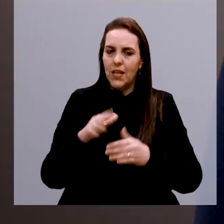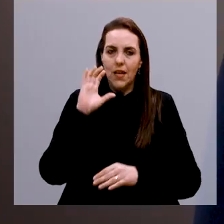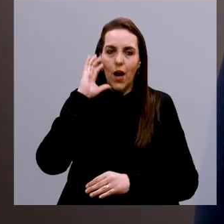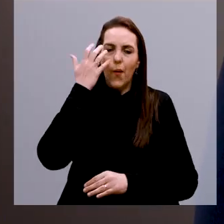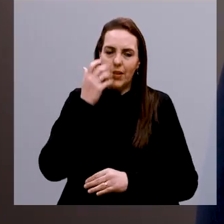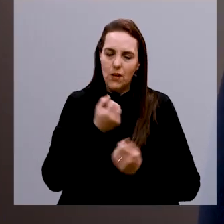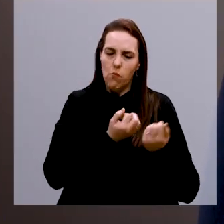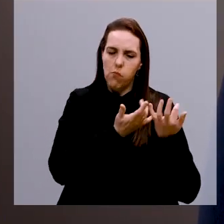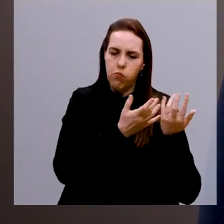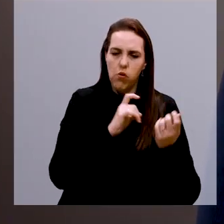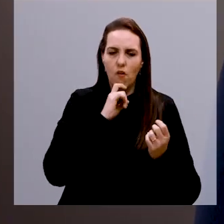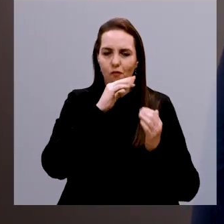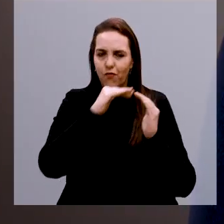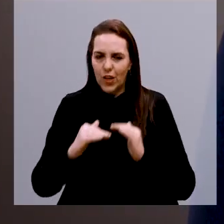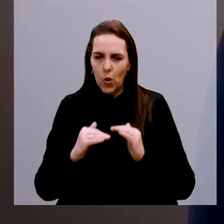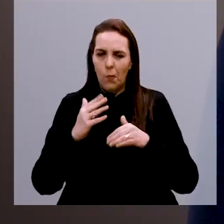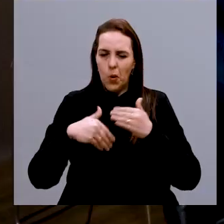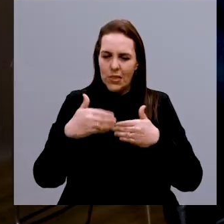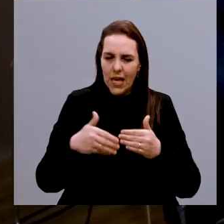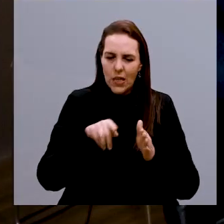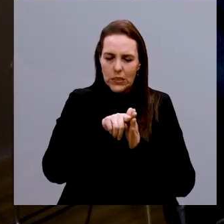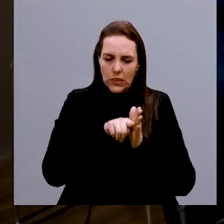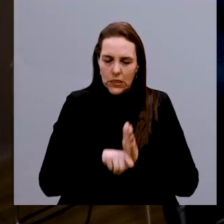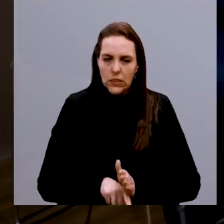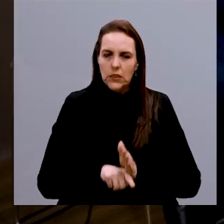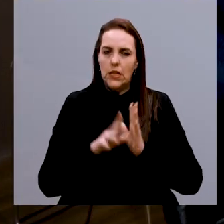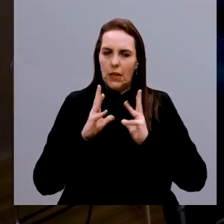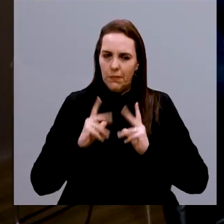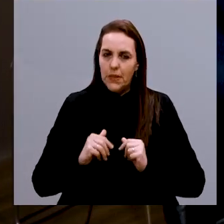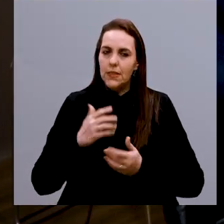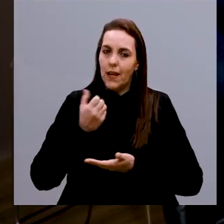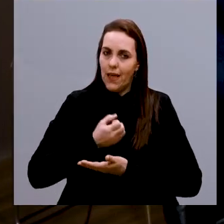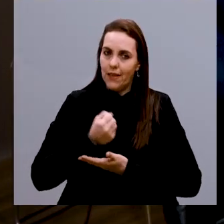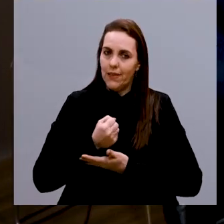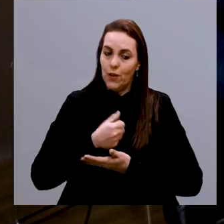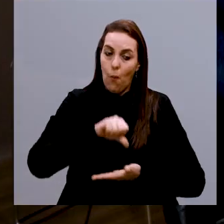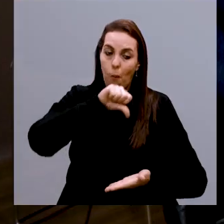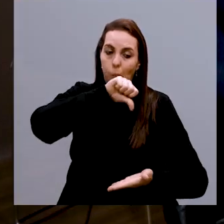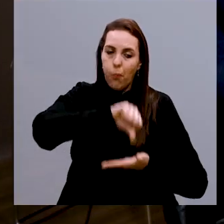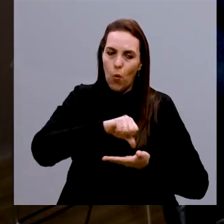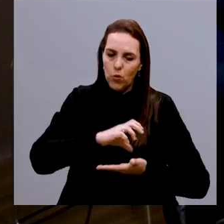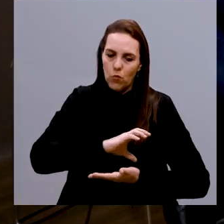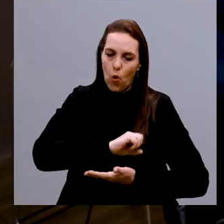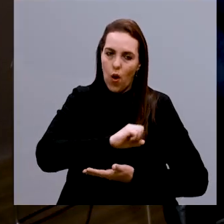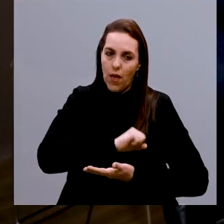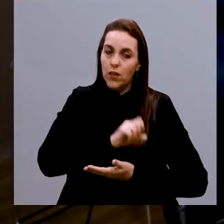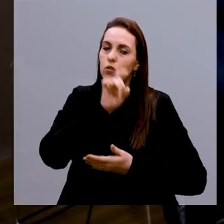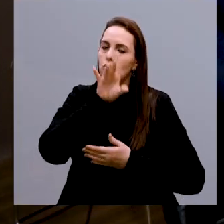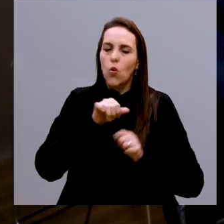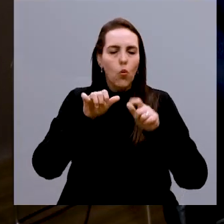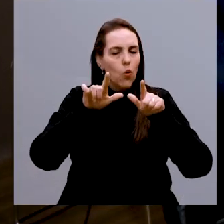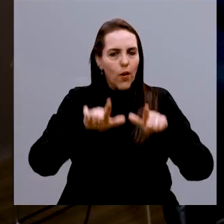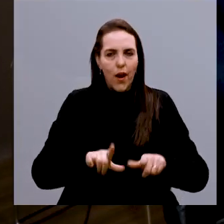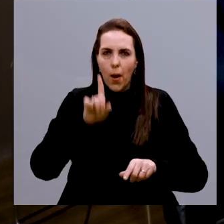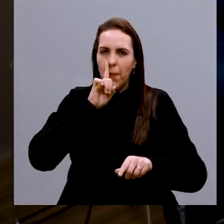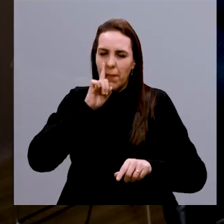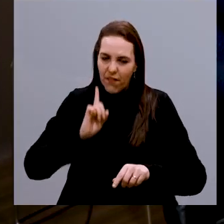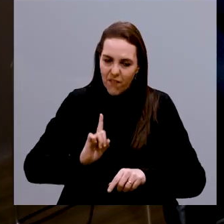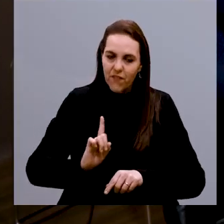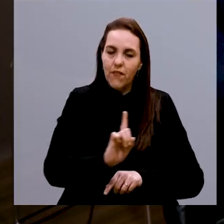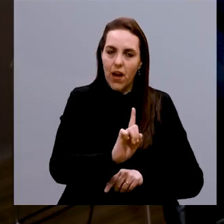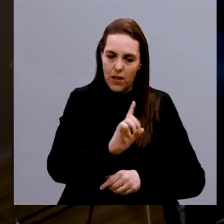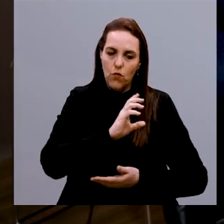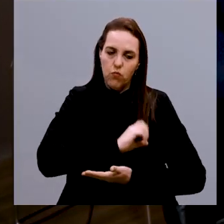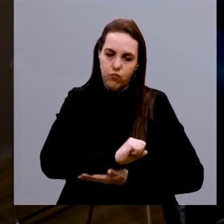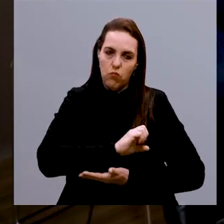que nem eu coloquei antes, a pasteurização, processo de exames e tudo mais. O ponto de coleta, ele é um ponto de coleta. É apenas um local onde que essas mães vão